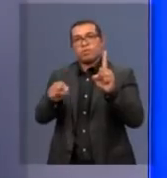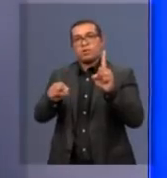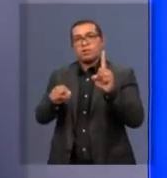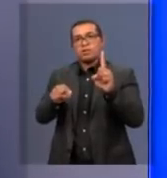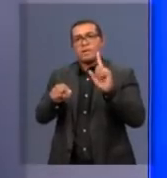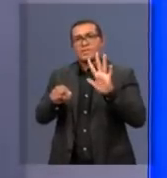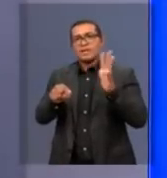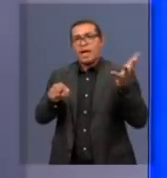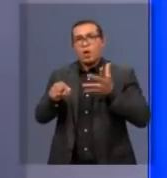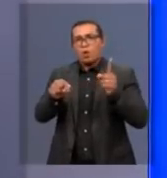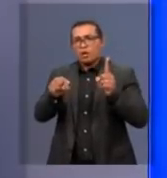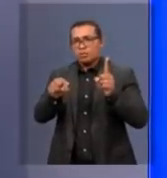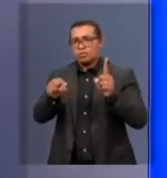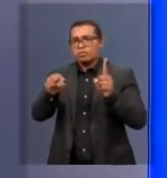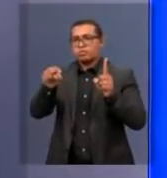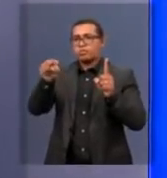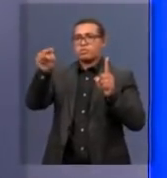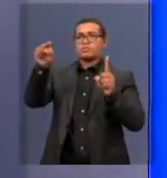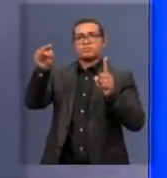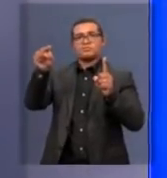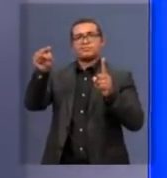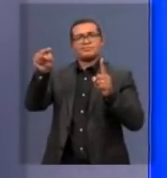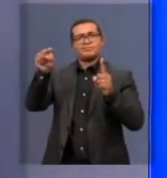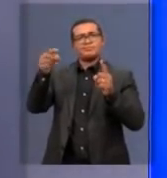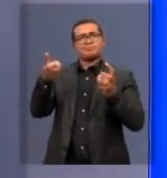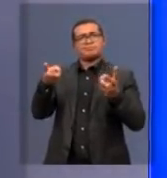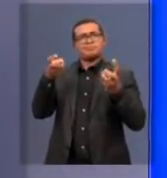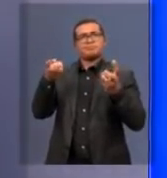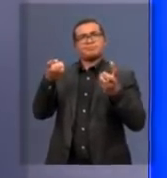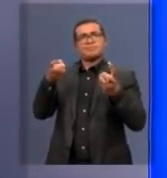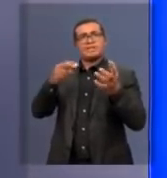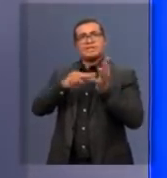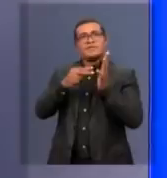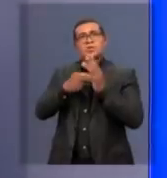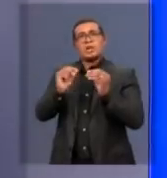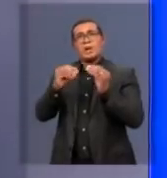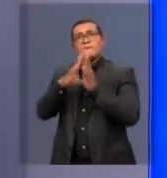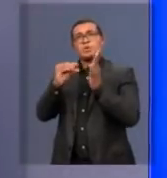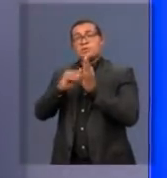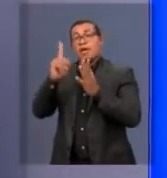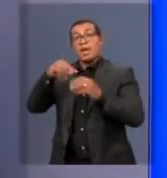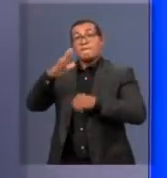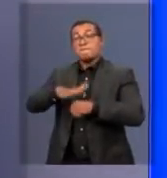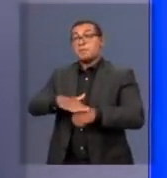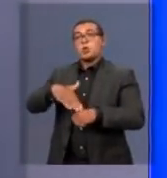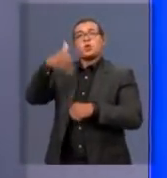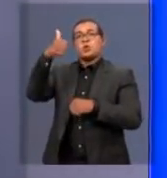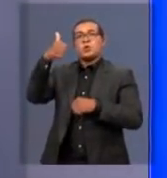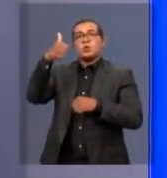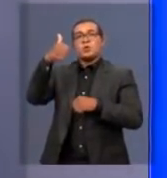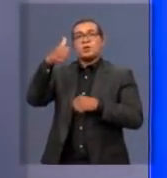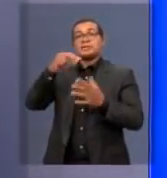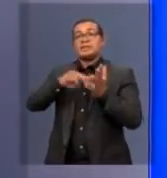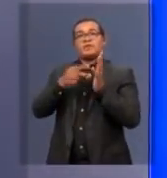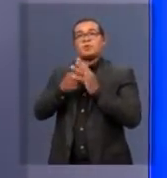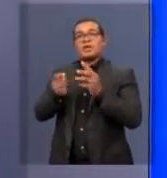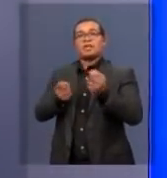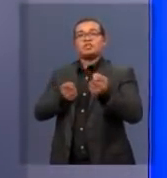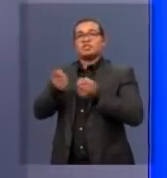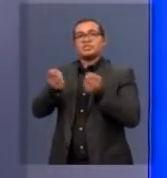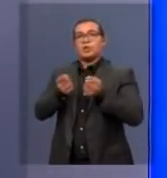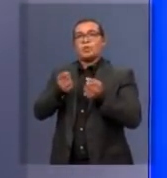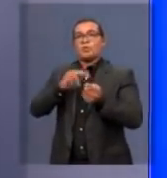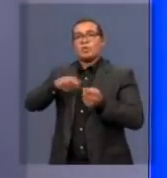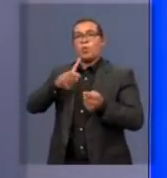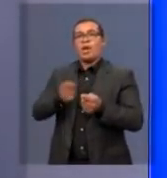papa se com menos receita o desempenho melhorou significa o modelo é muito melhor com menos receita teve que gestão não é gastão